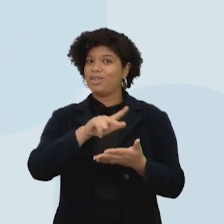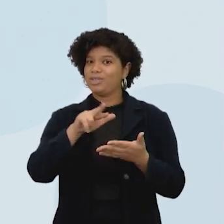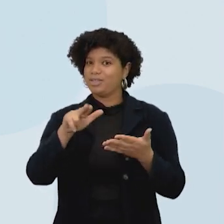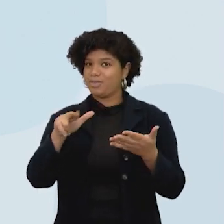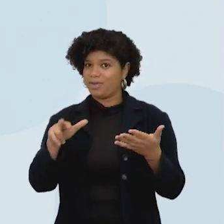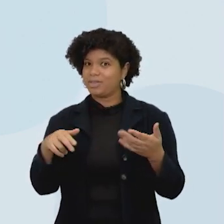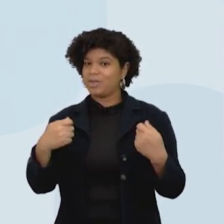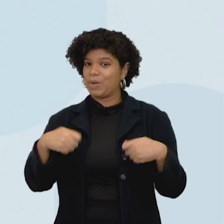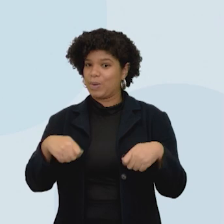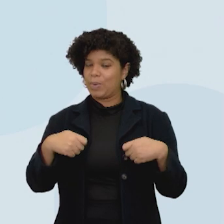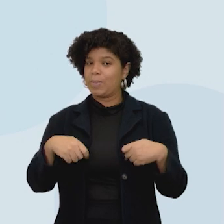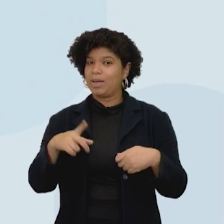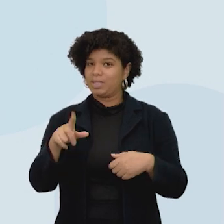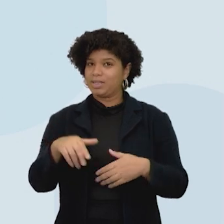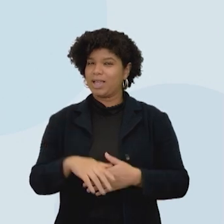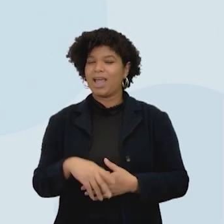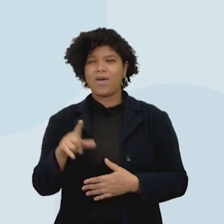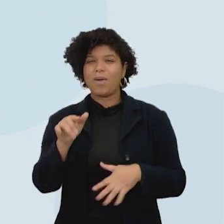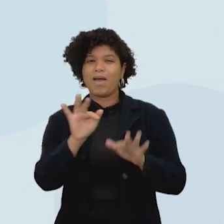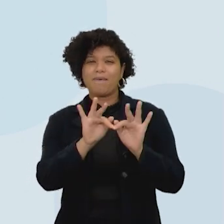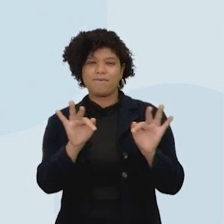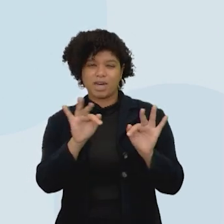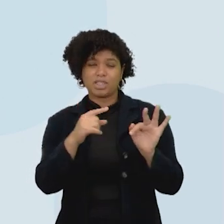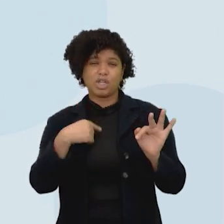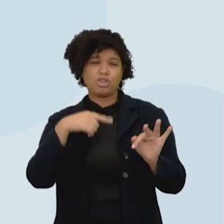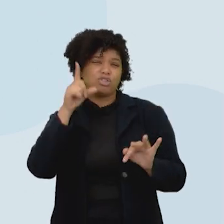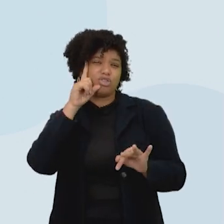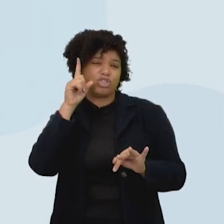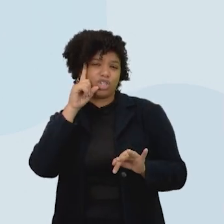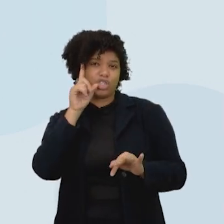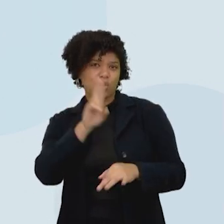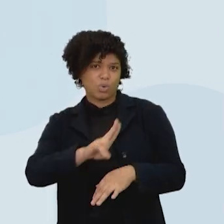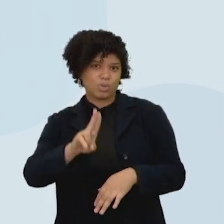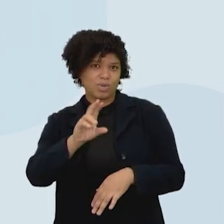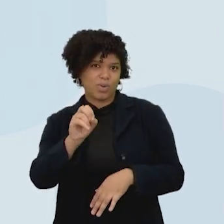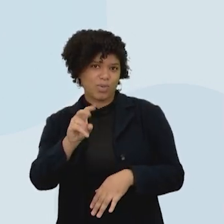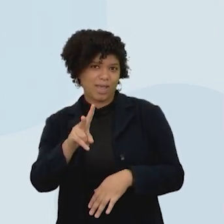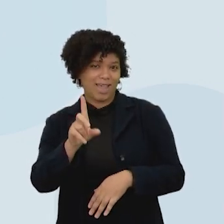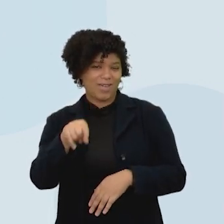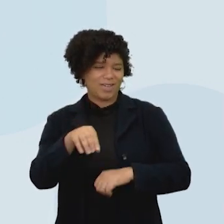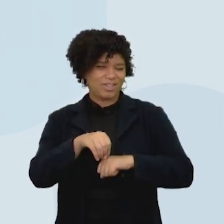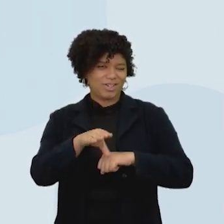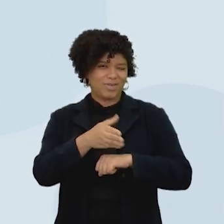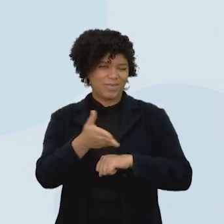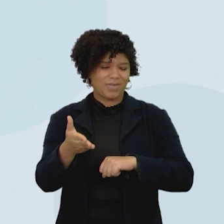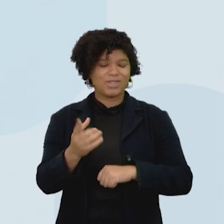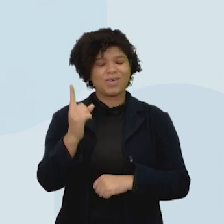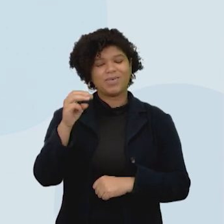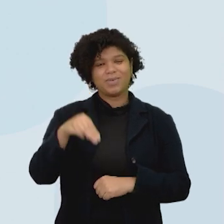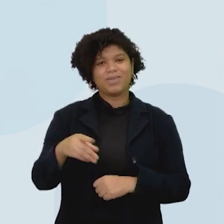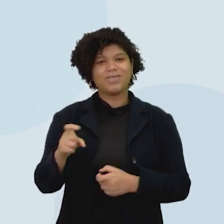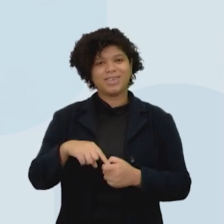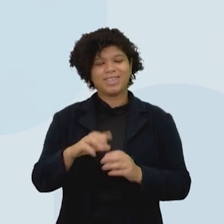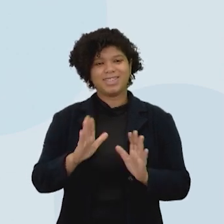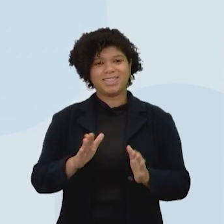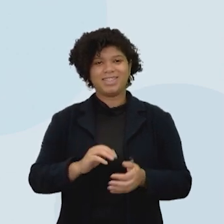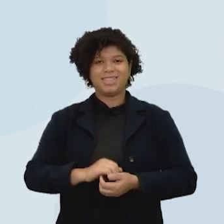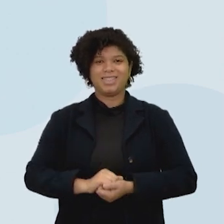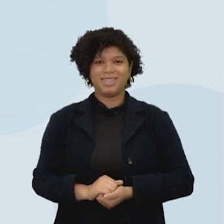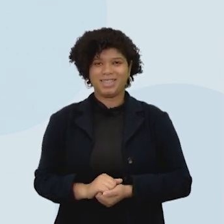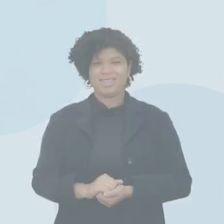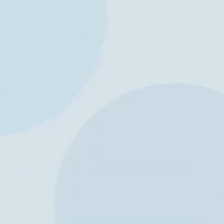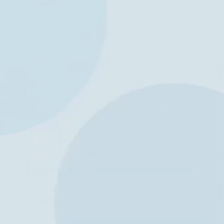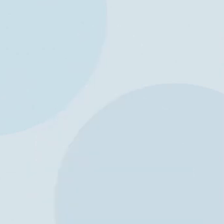representar. É um tipo de frase sinestésica que a gente usa, tá? É uma dica que eu dou. 1 minutinho e já voltamos.